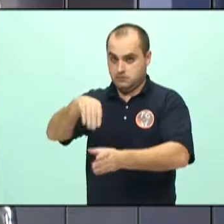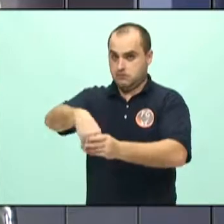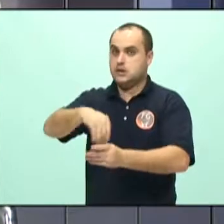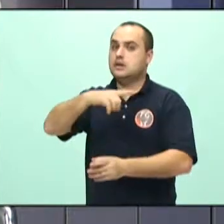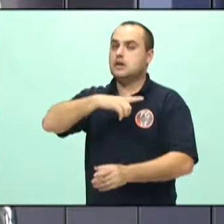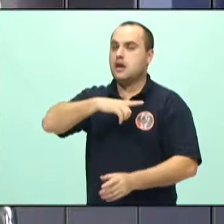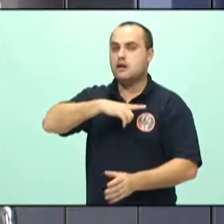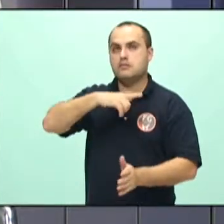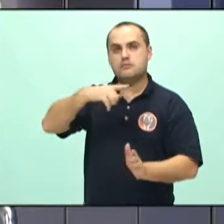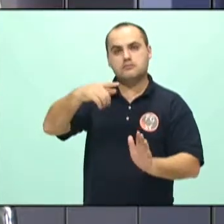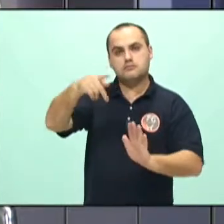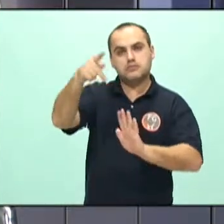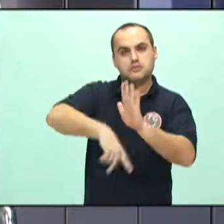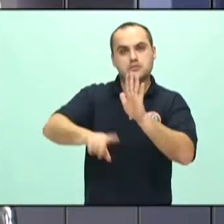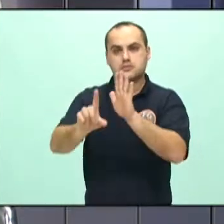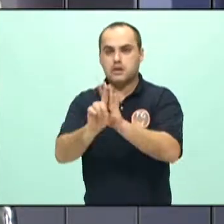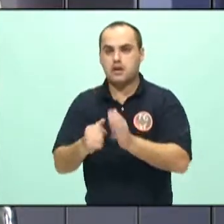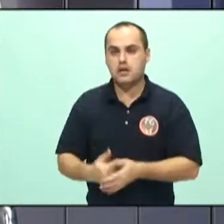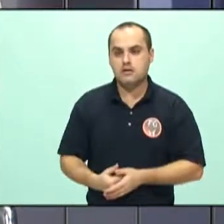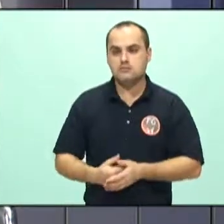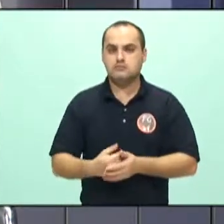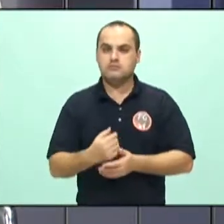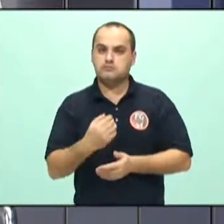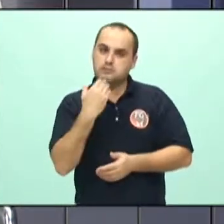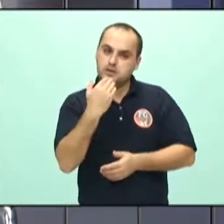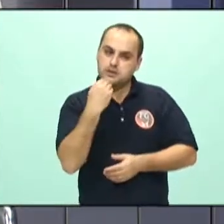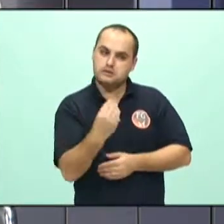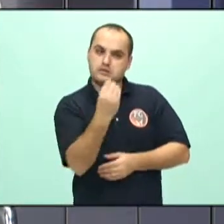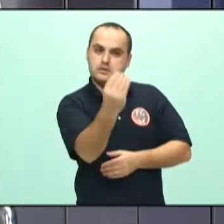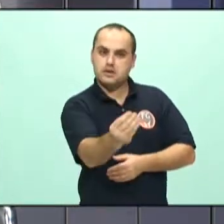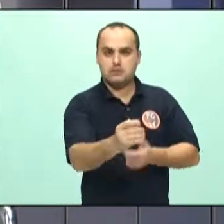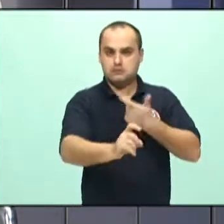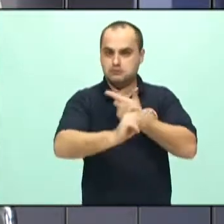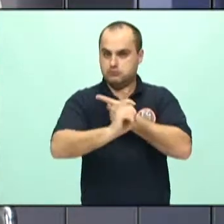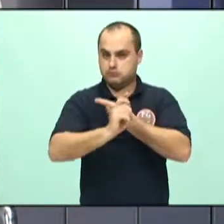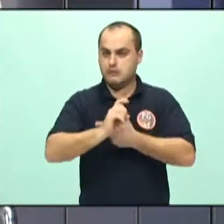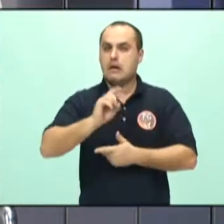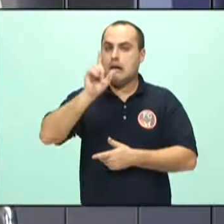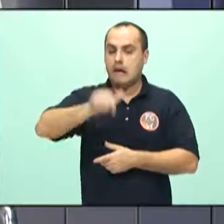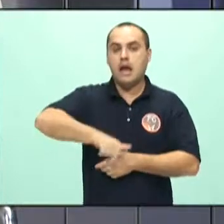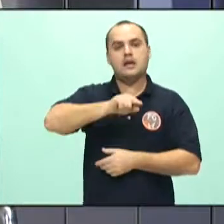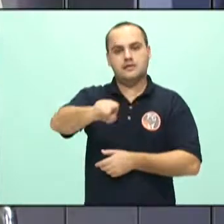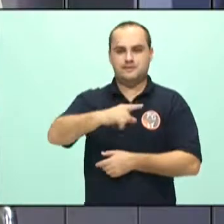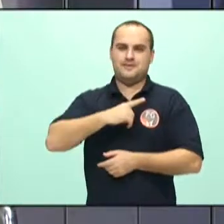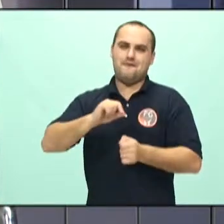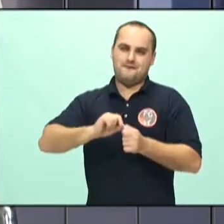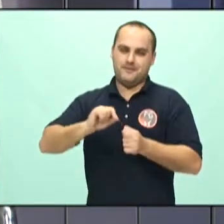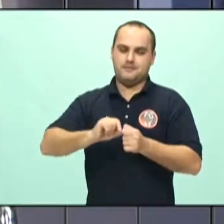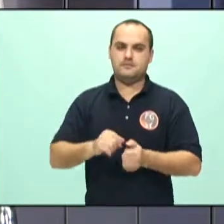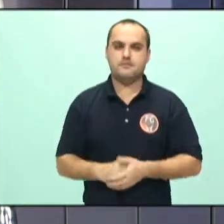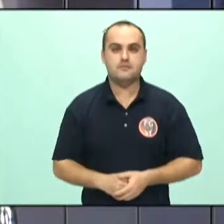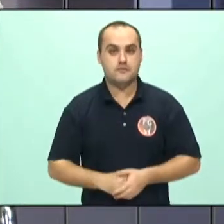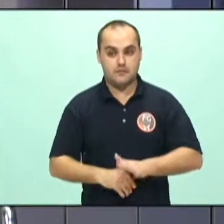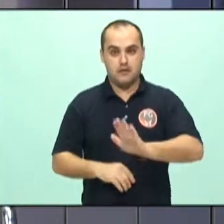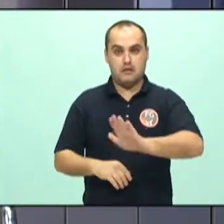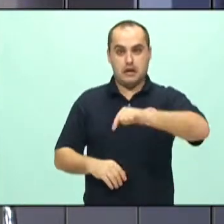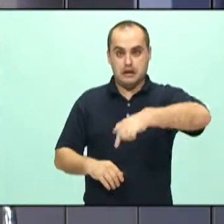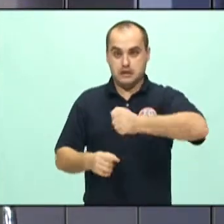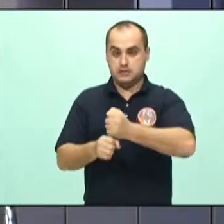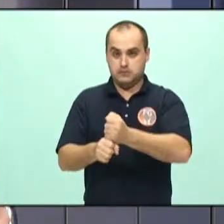projeto de lei, de uma indicação executiva, e é isso que nós estamos fazendo, né? Mais recentemente, esse ano, por exemplo, no começo do